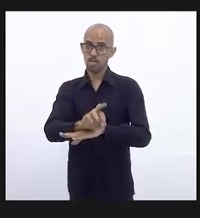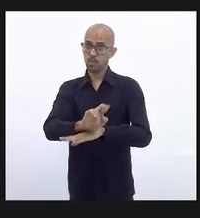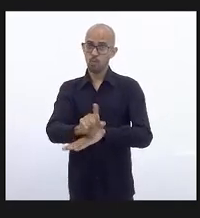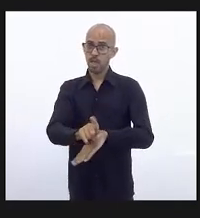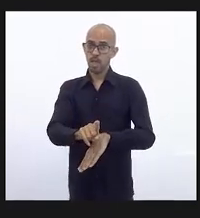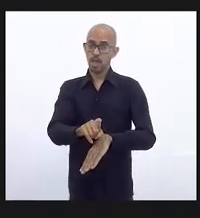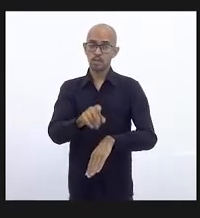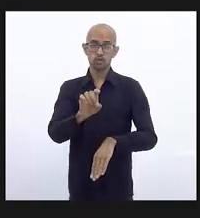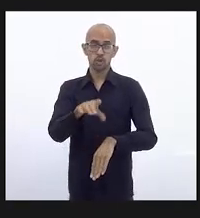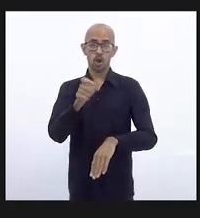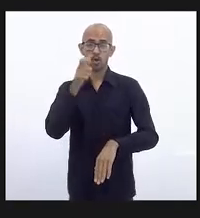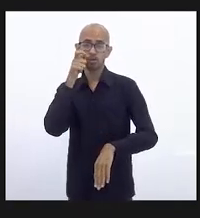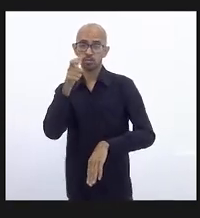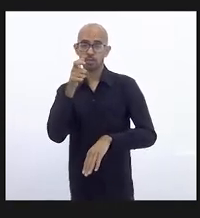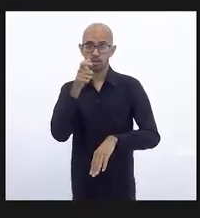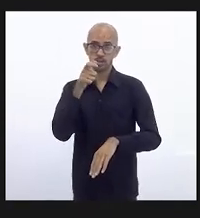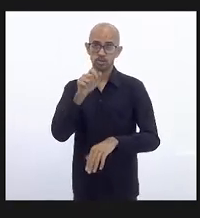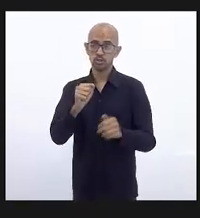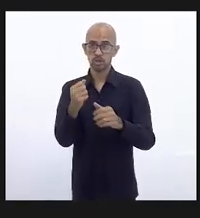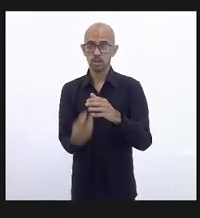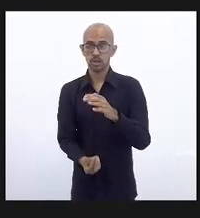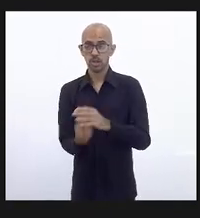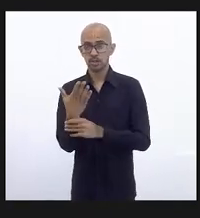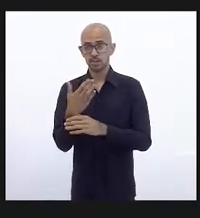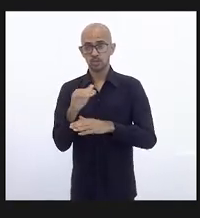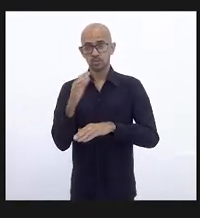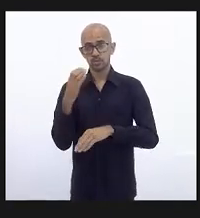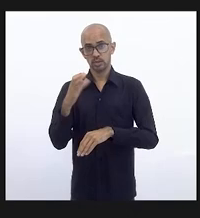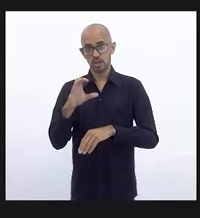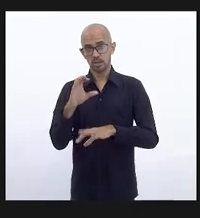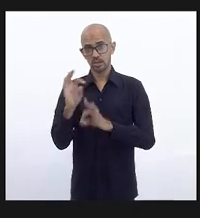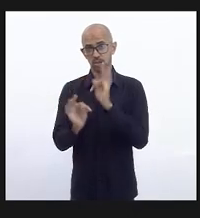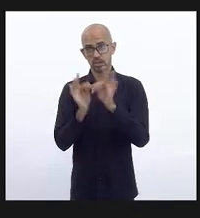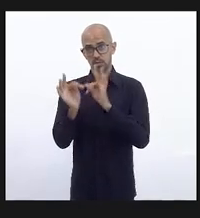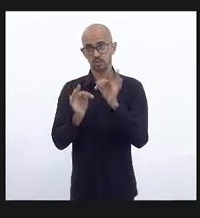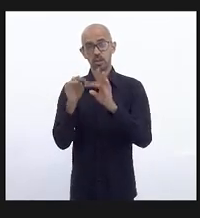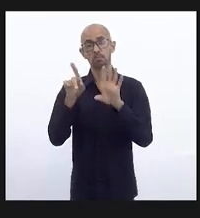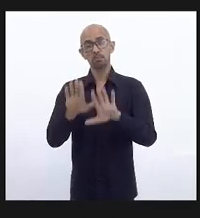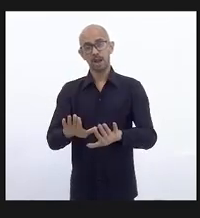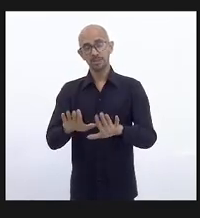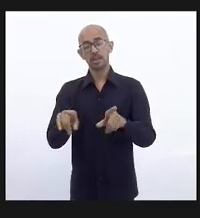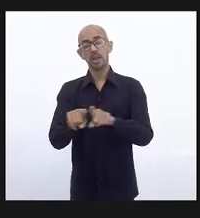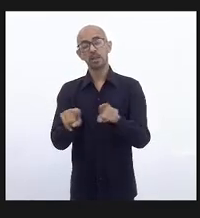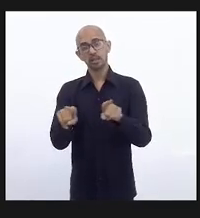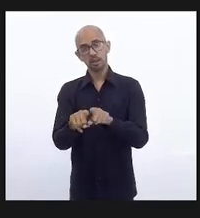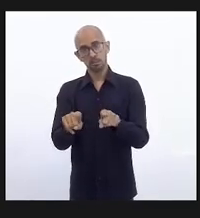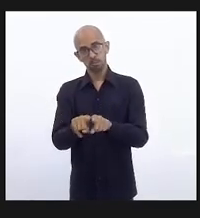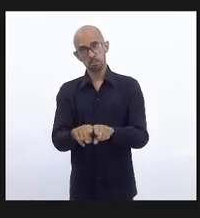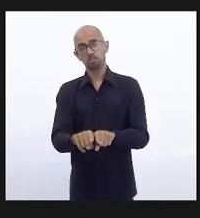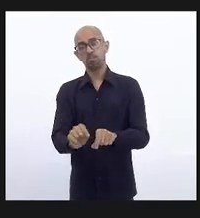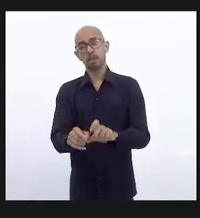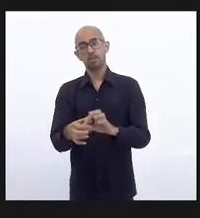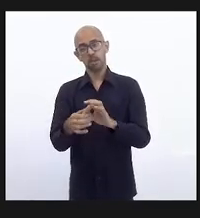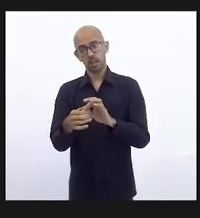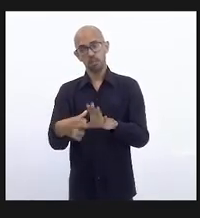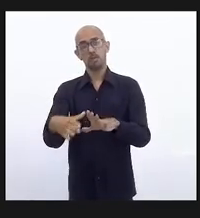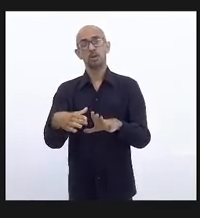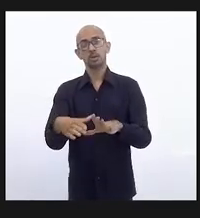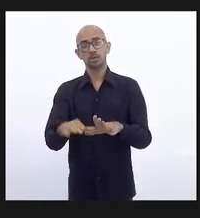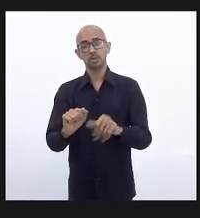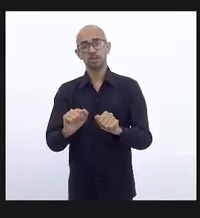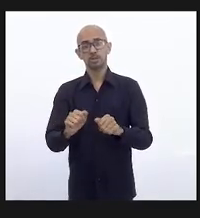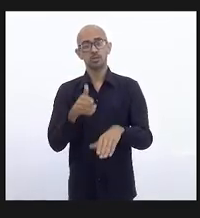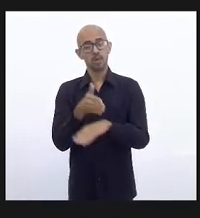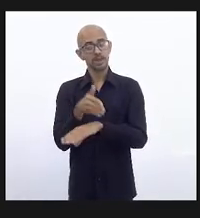vocação de produção de ciência e tecnologia, ela é também uma vocação de democratização do acesso ao